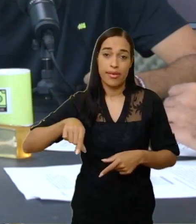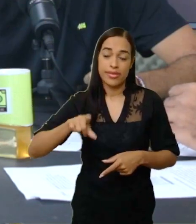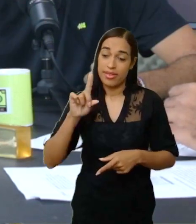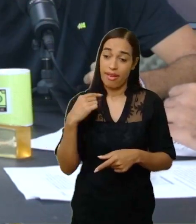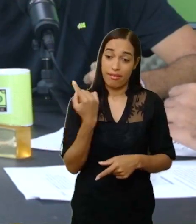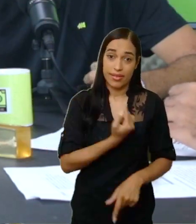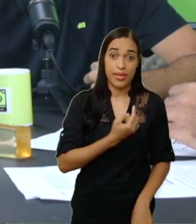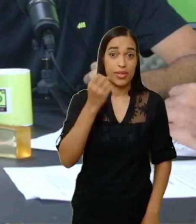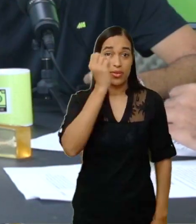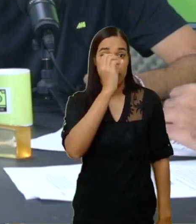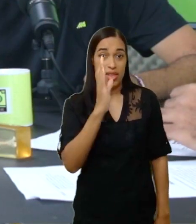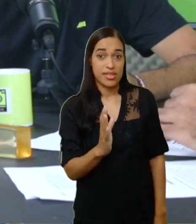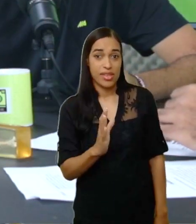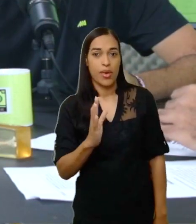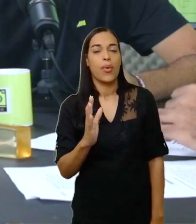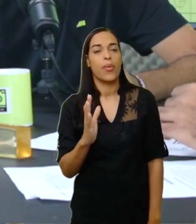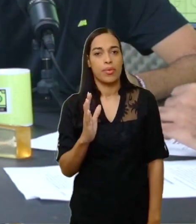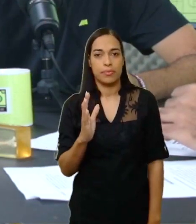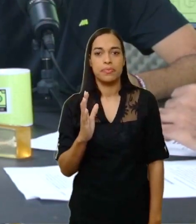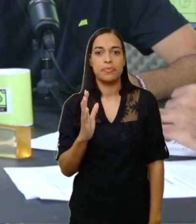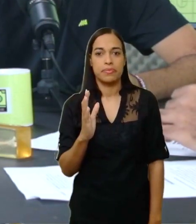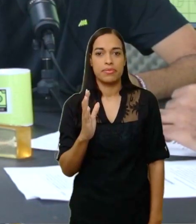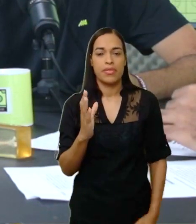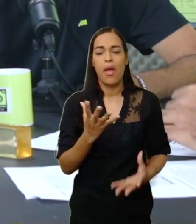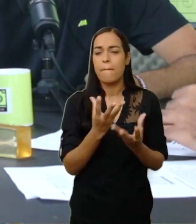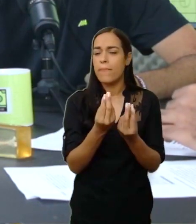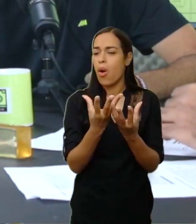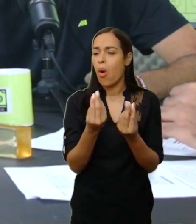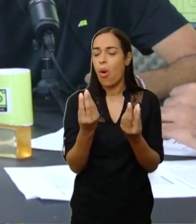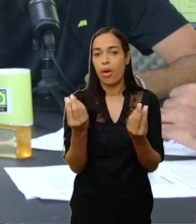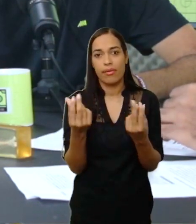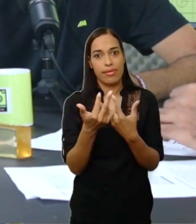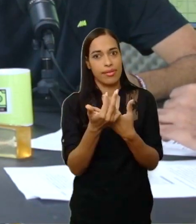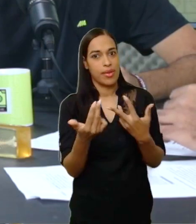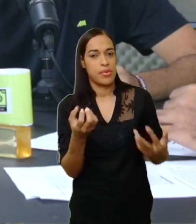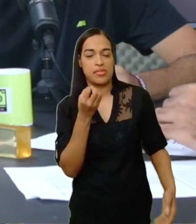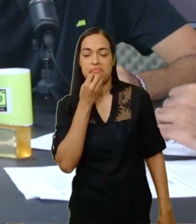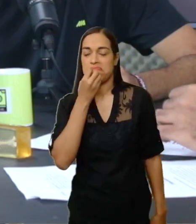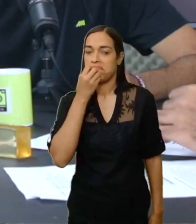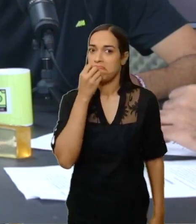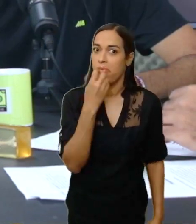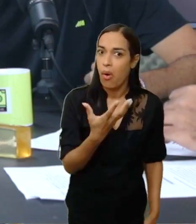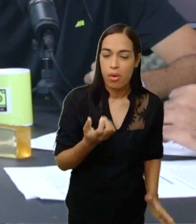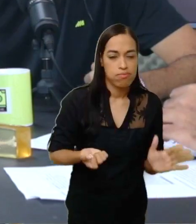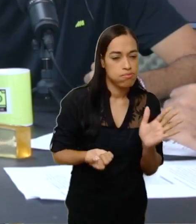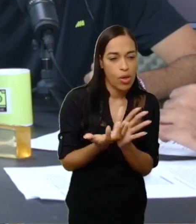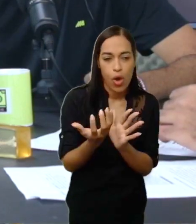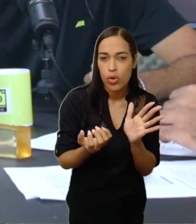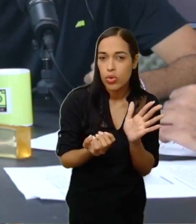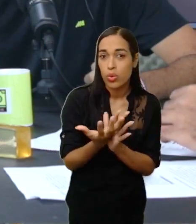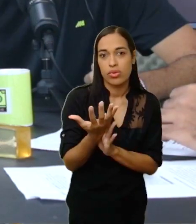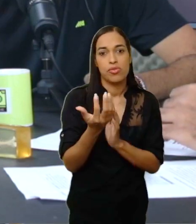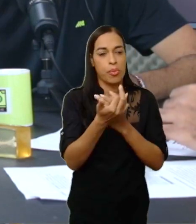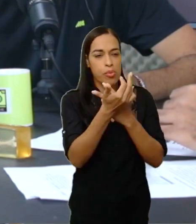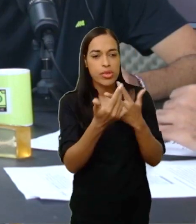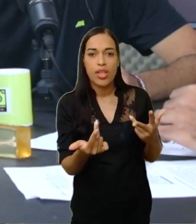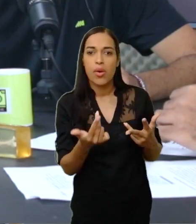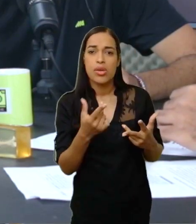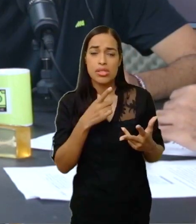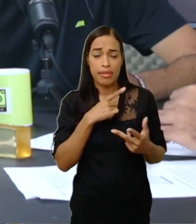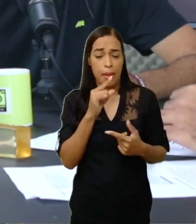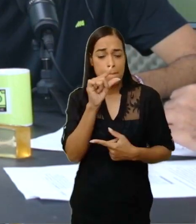no Brasil, falando de Brasil, a gente faz muita coisa com pouco, entendeu? A gente faz muita coisa com pouco,